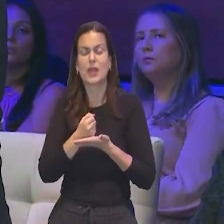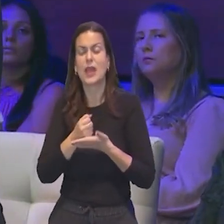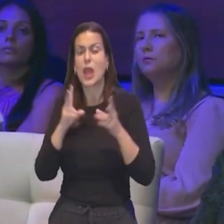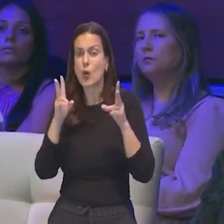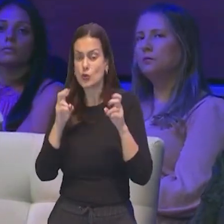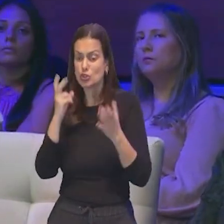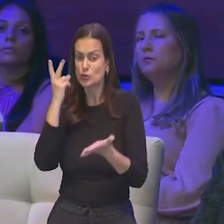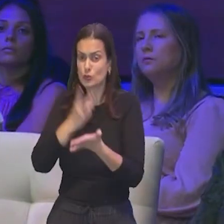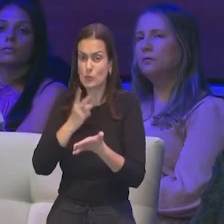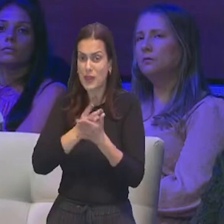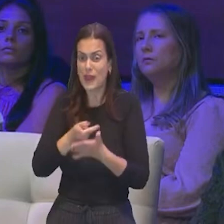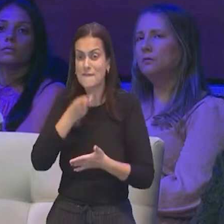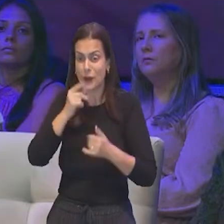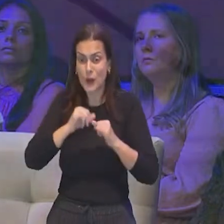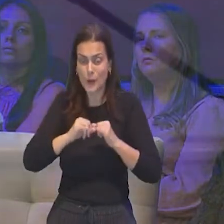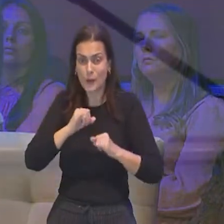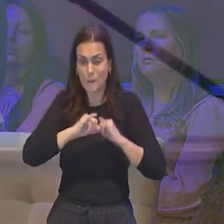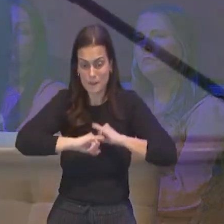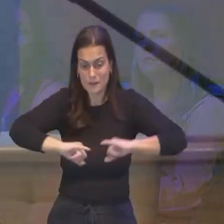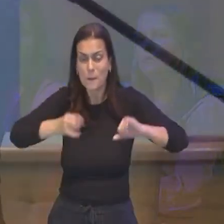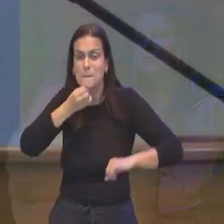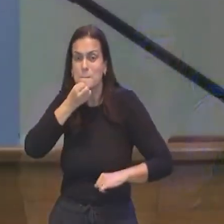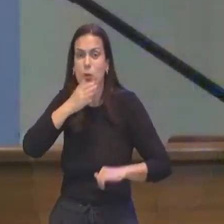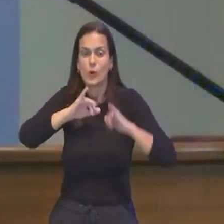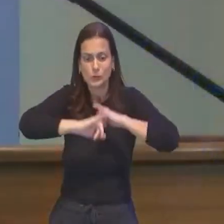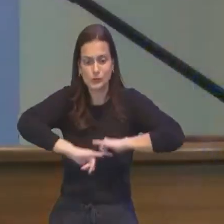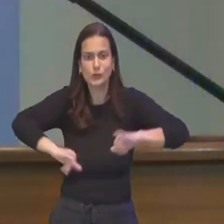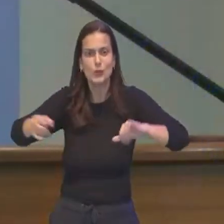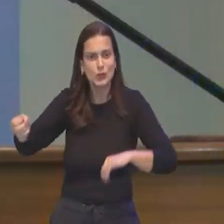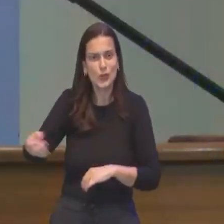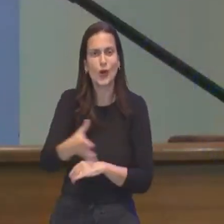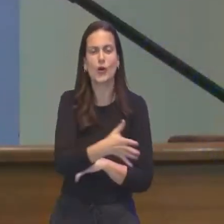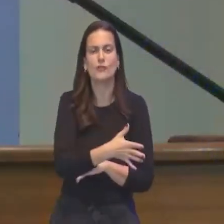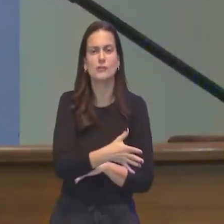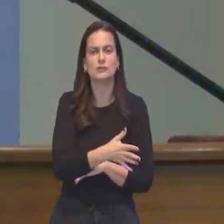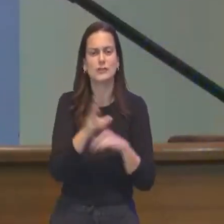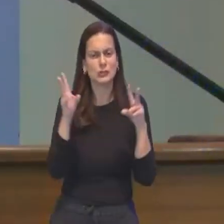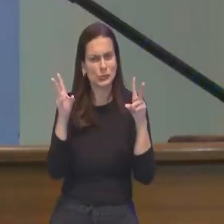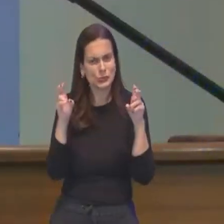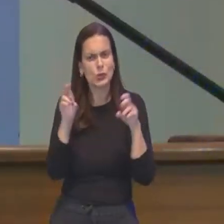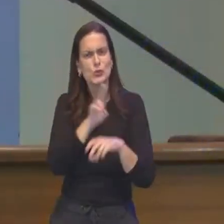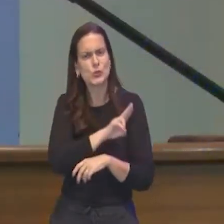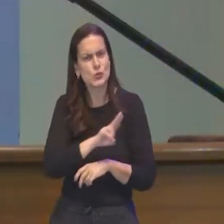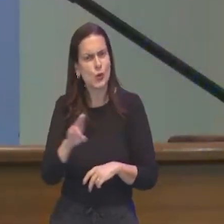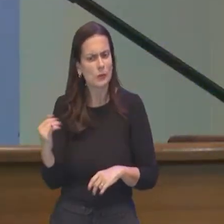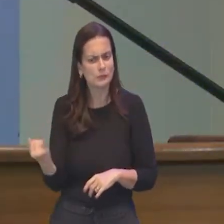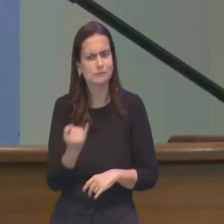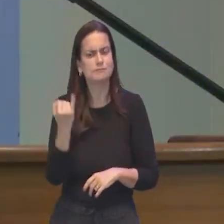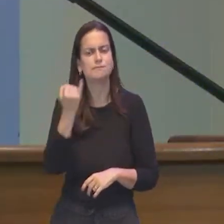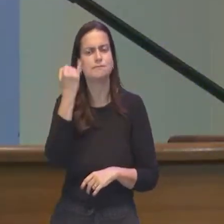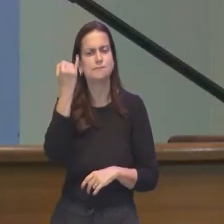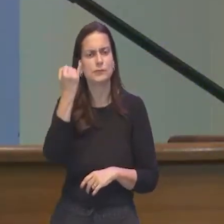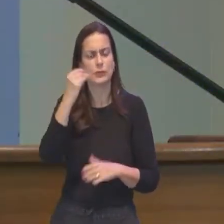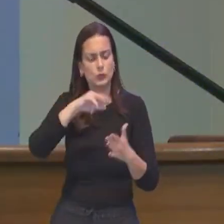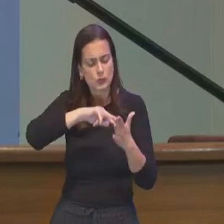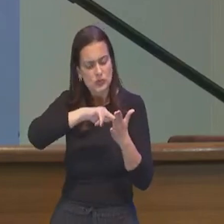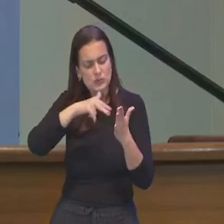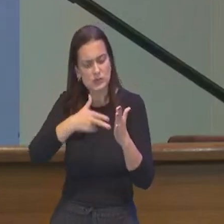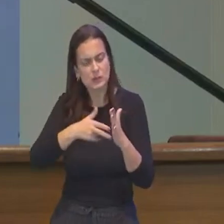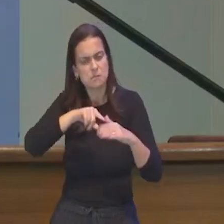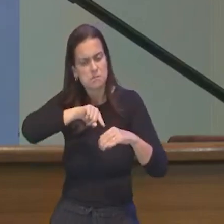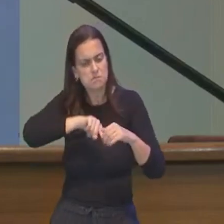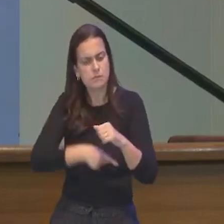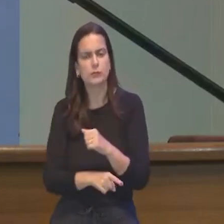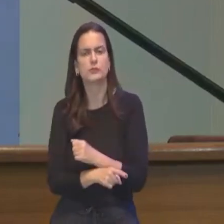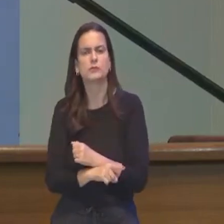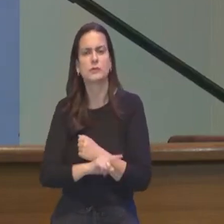Ele anuncia as boas novas. Um título muito rico, um nome muito rico na sua significação